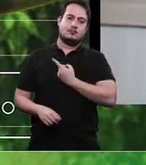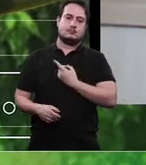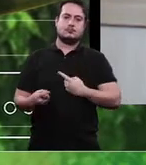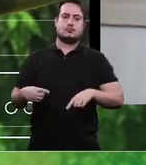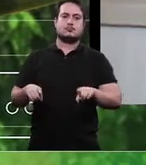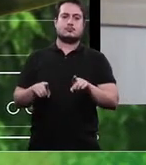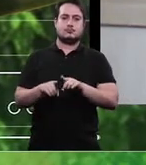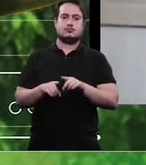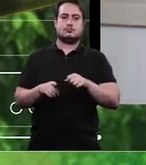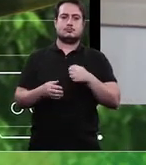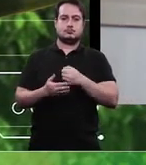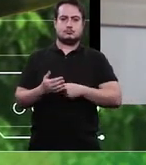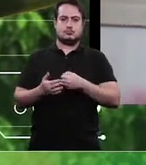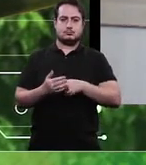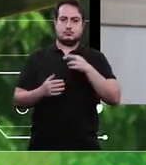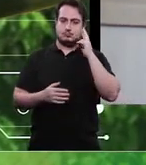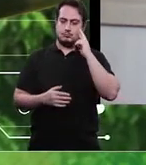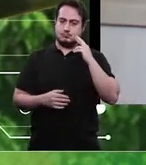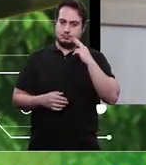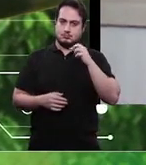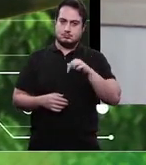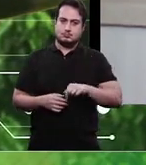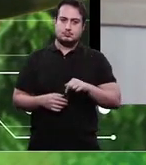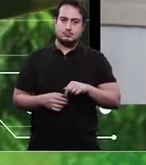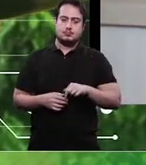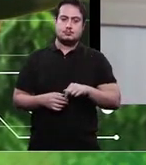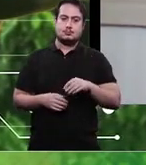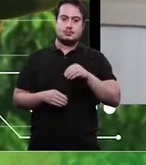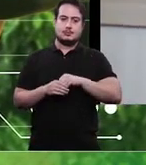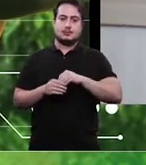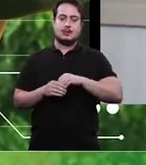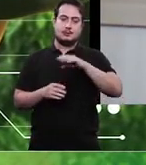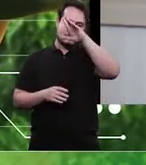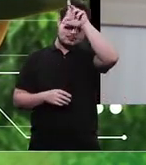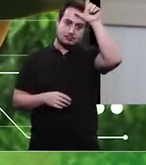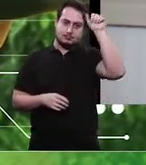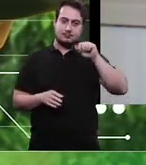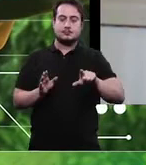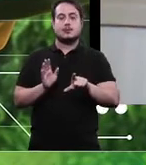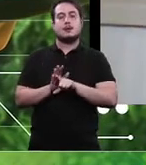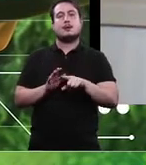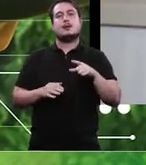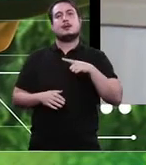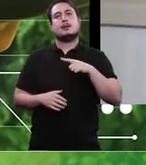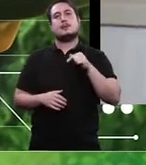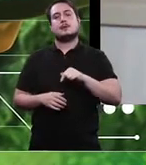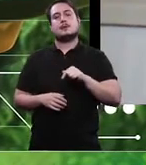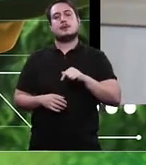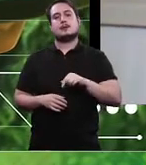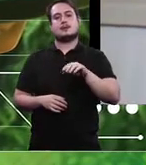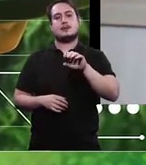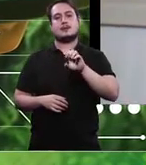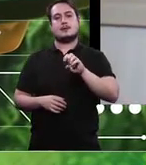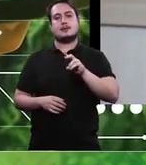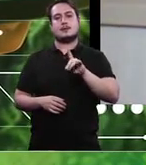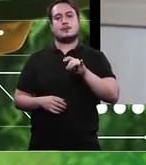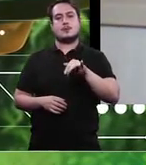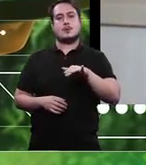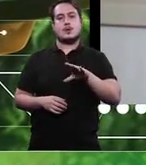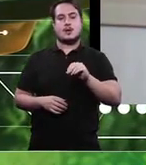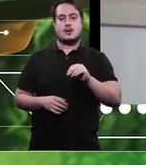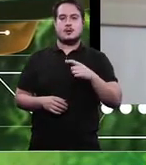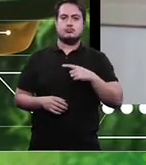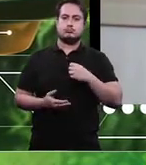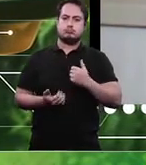um guerreiro aqui no estado de Rondônia, né, na Amazônia Legal. Também temos por aqui o Eduardo Ono, que tem nos dado